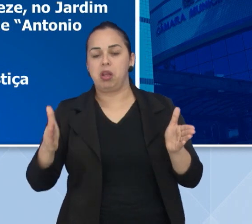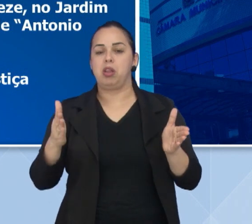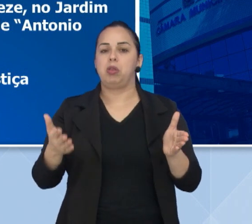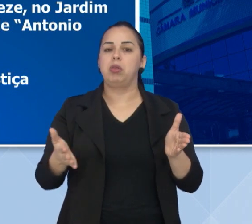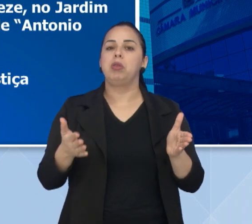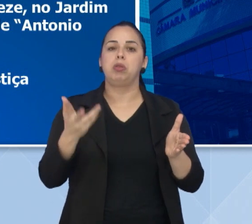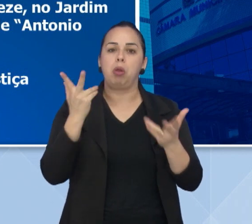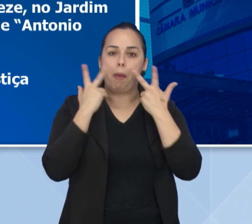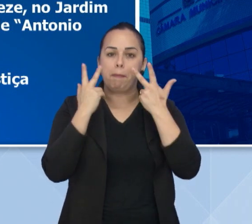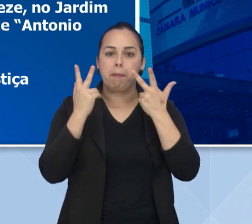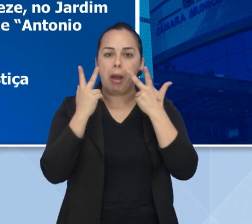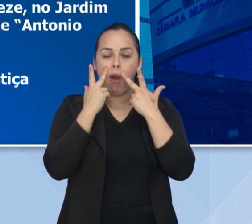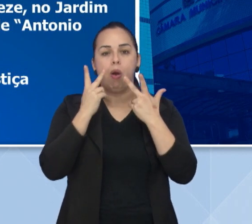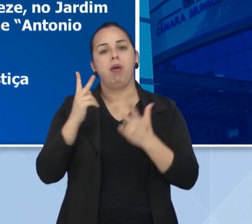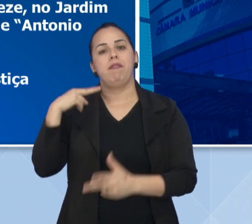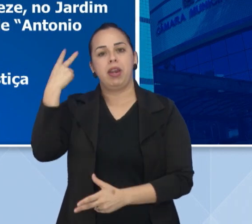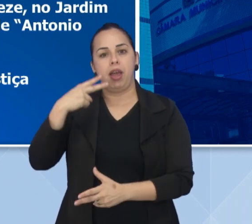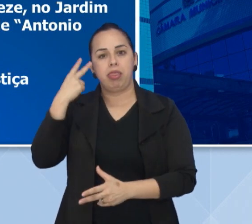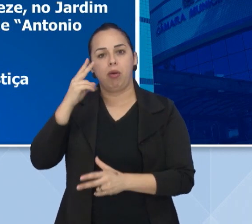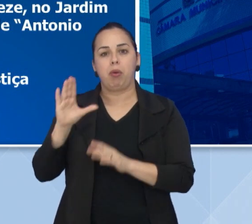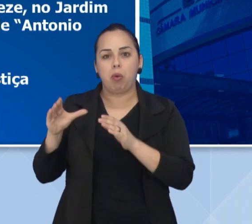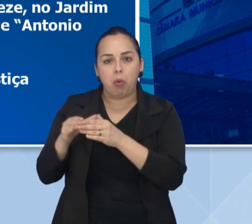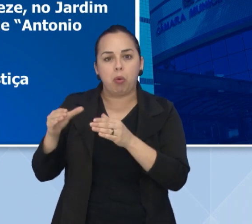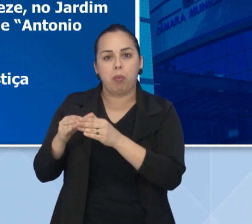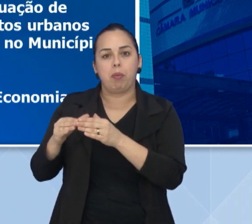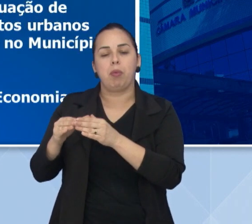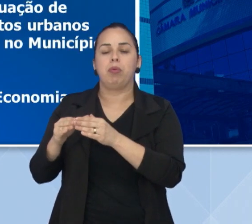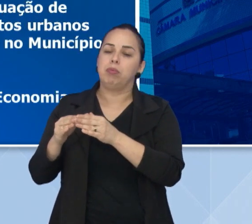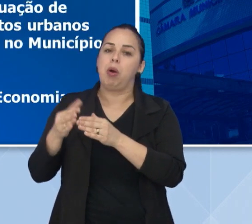de Justiça. Processo número